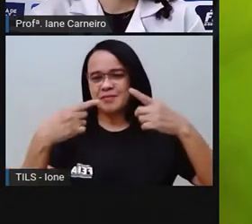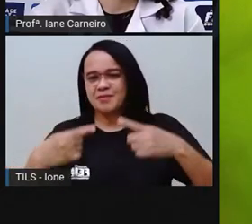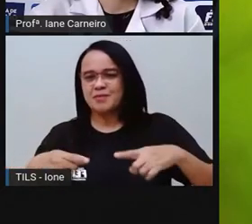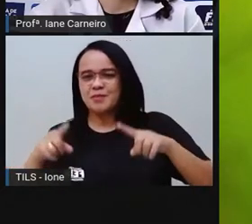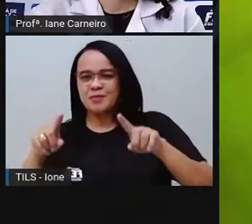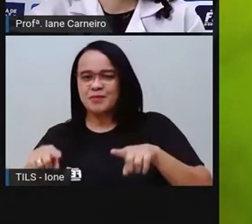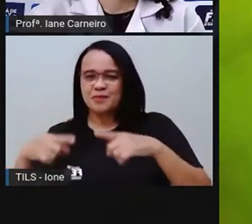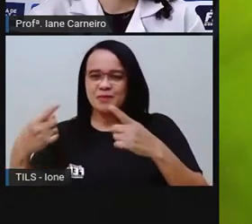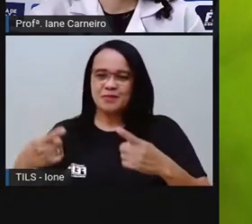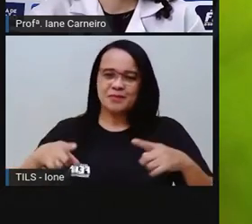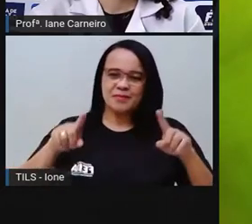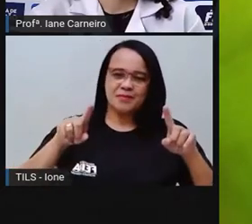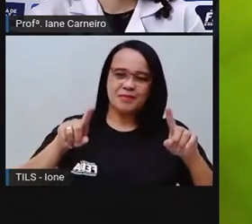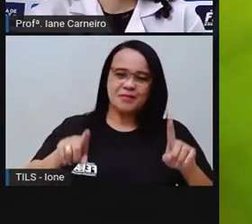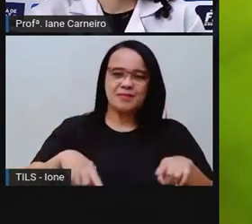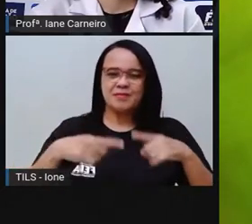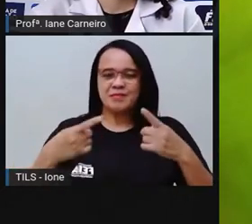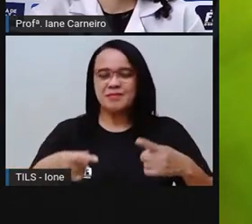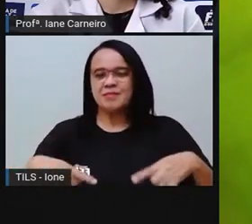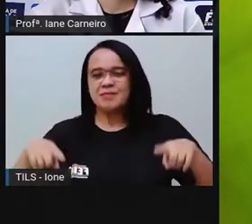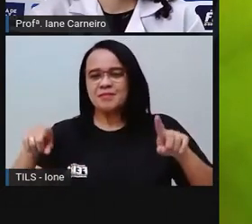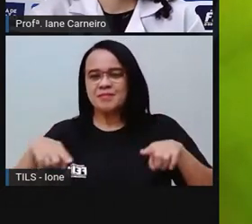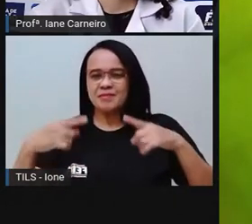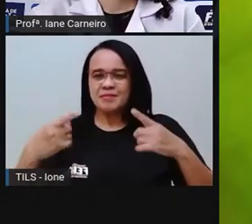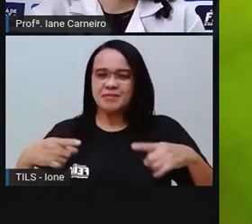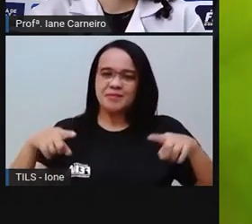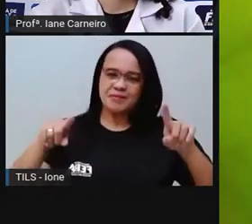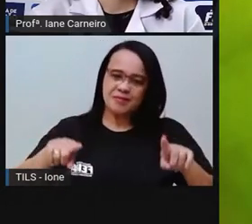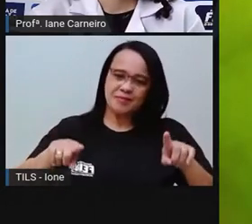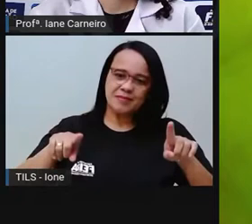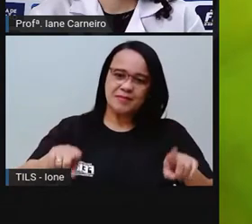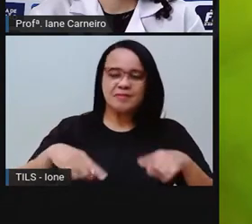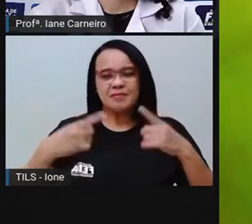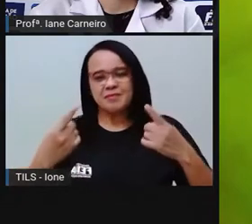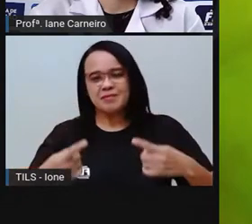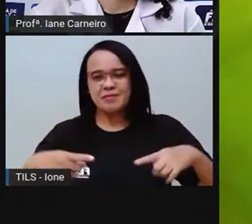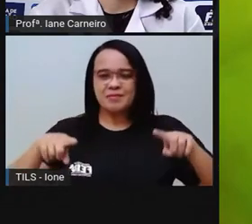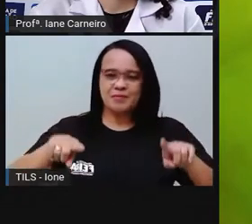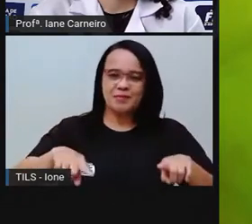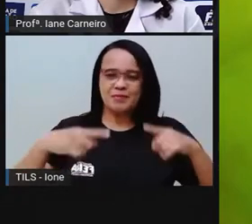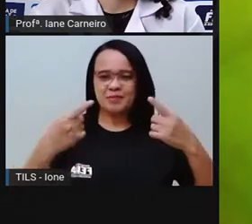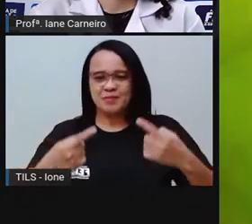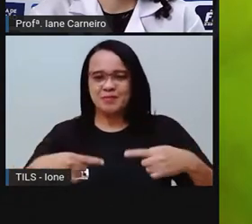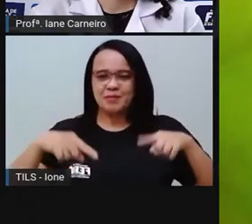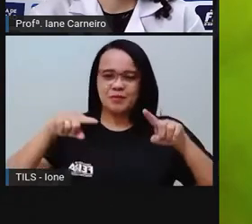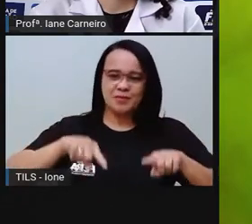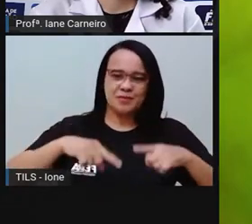ser um butucando pizza